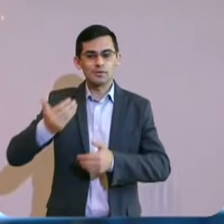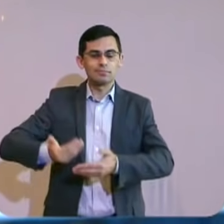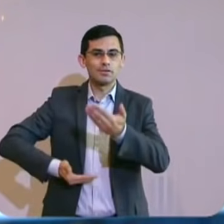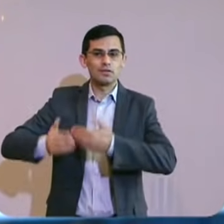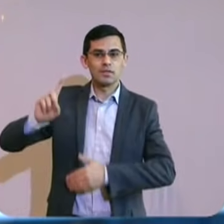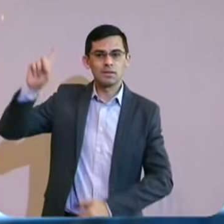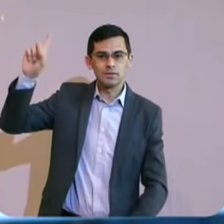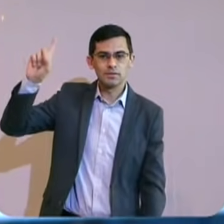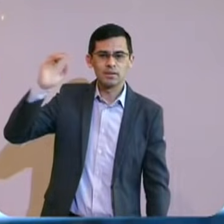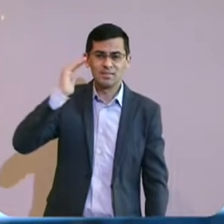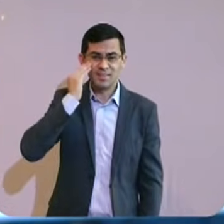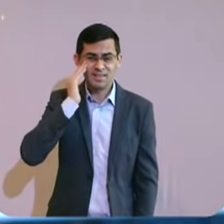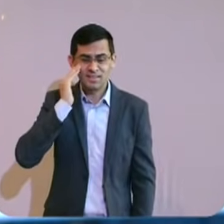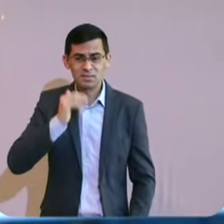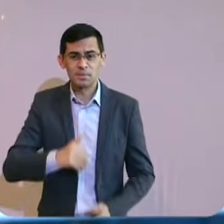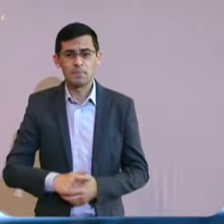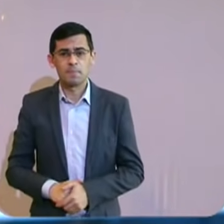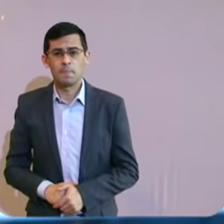Você está entendendo?